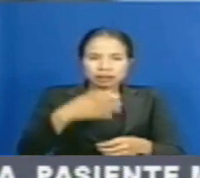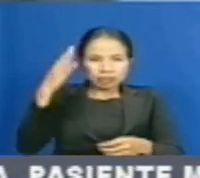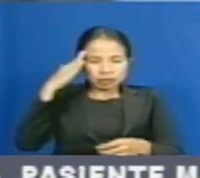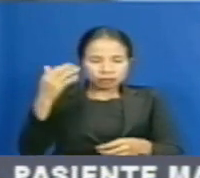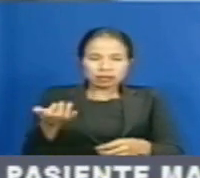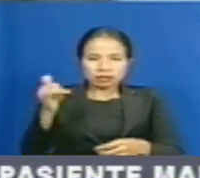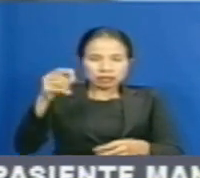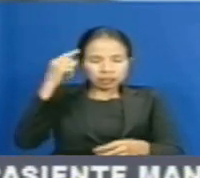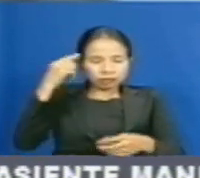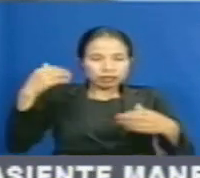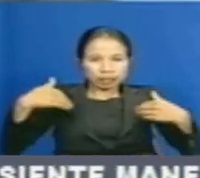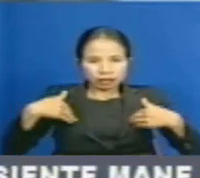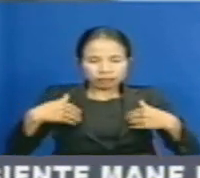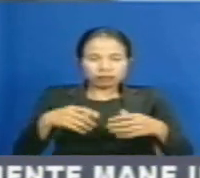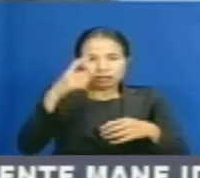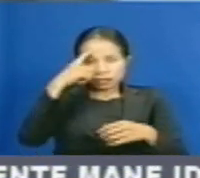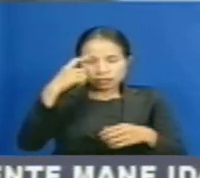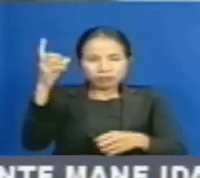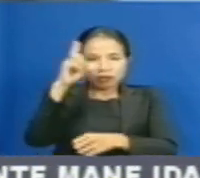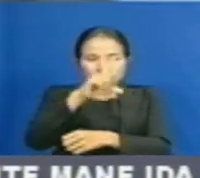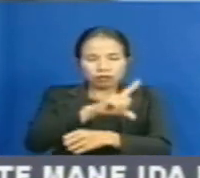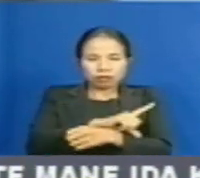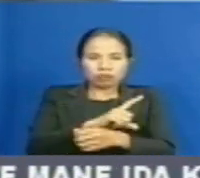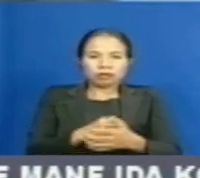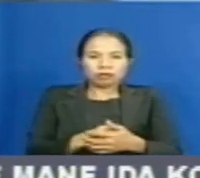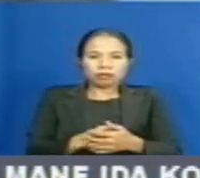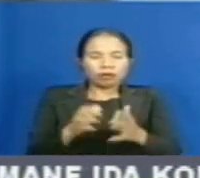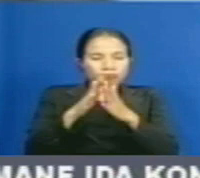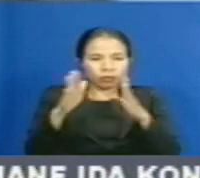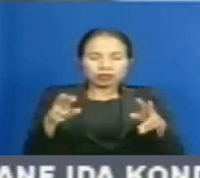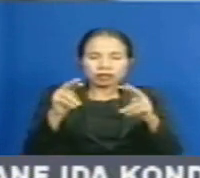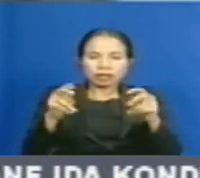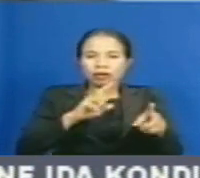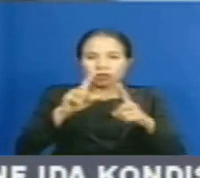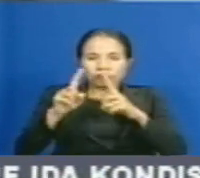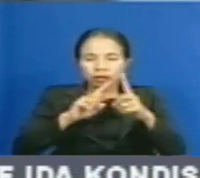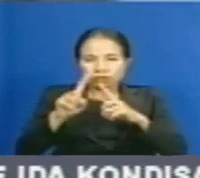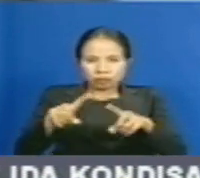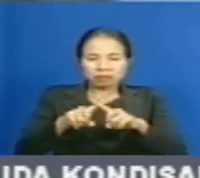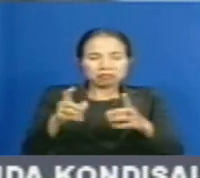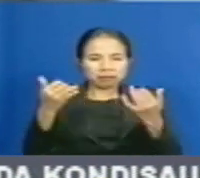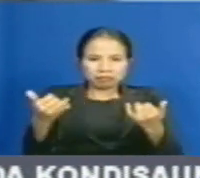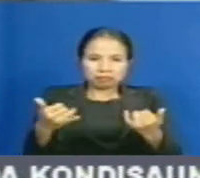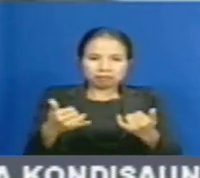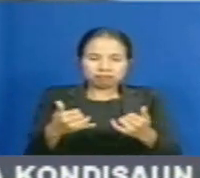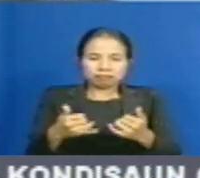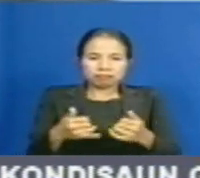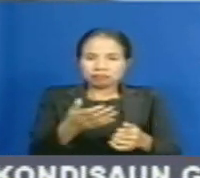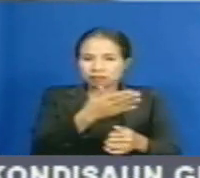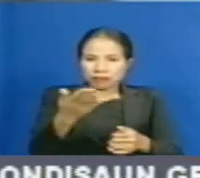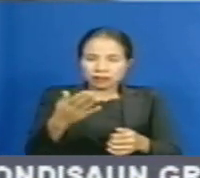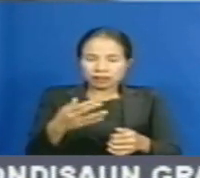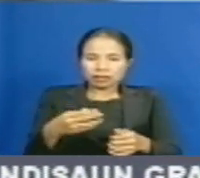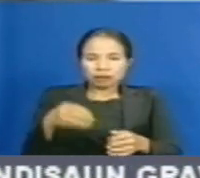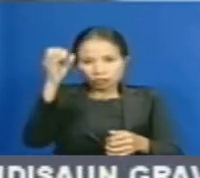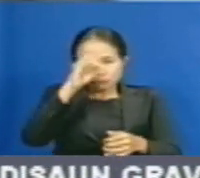konsiensia ne iha ona tamba iha loron bot hira ma kita ubriga mas no fin agora mai dadau kira ne realdad nu kita bot sira ita ita hoto